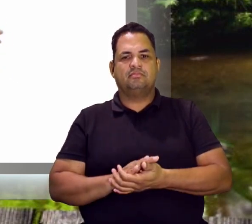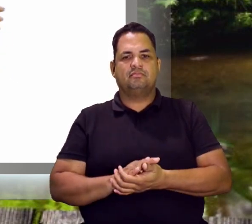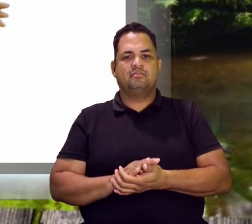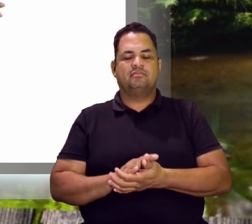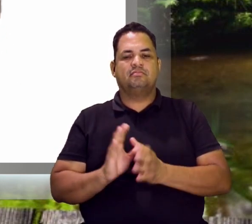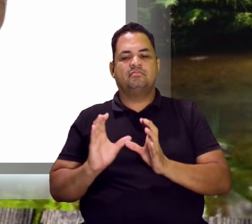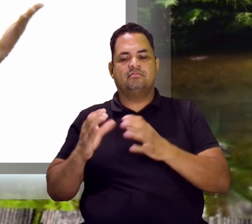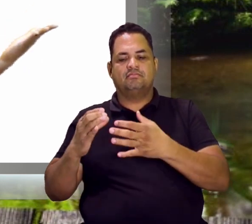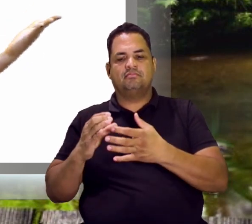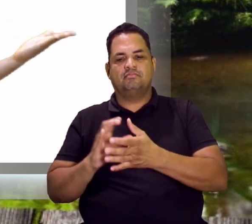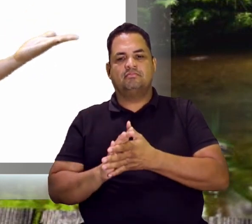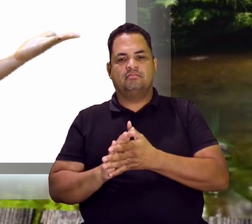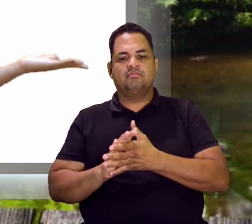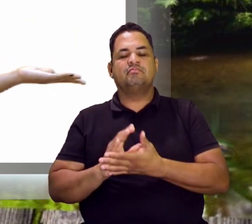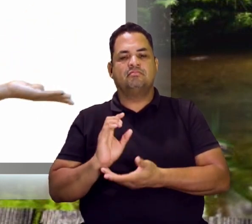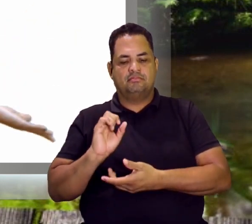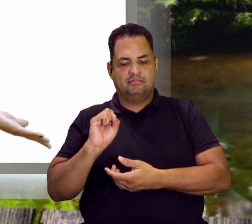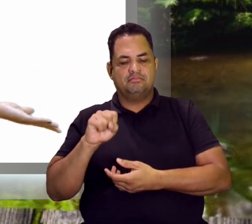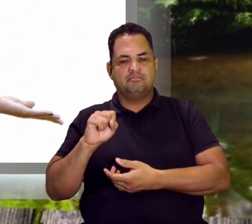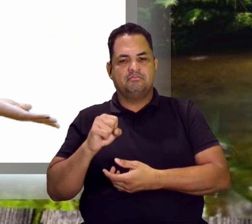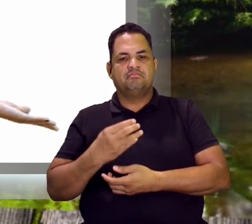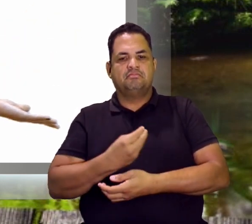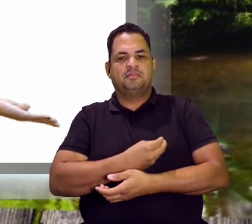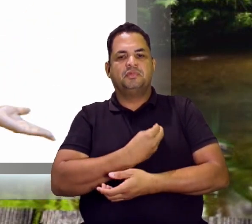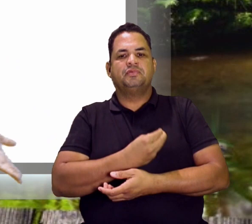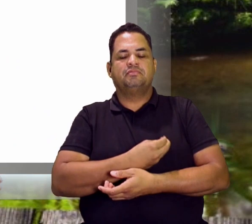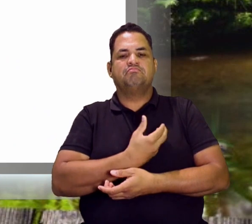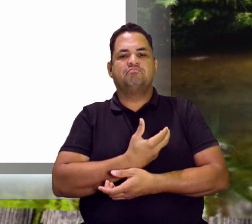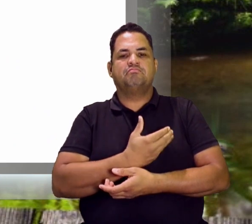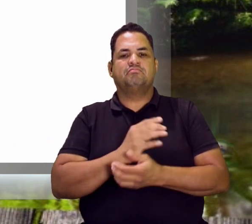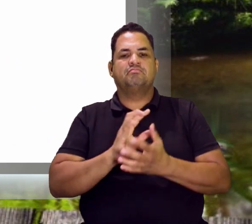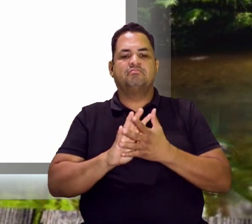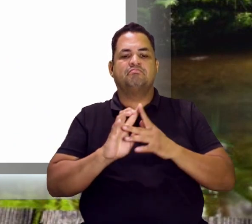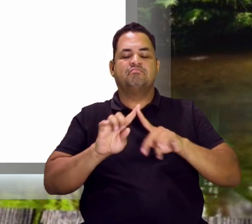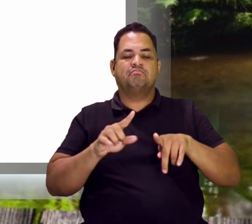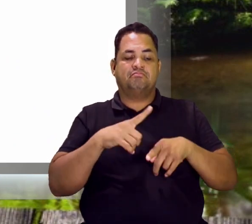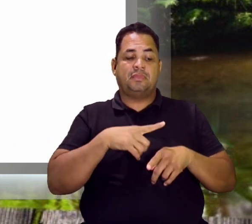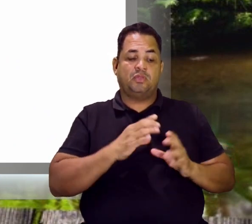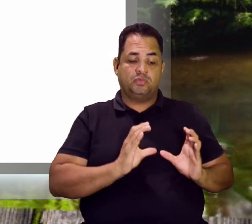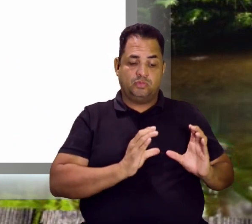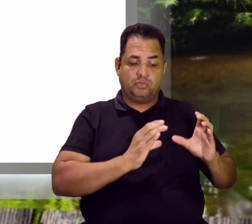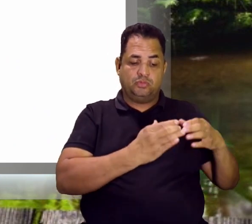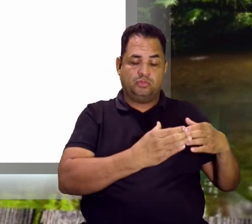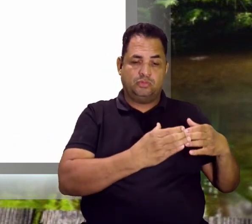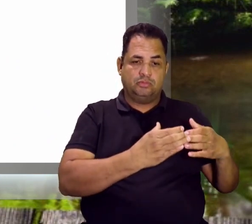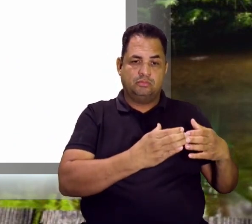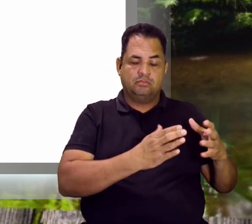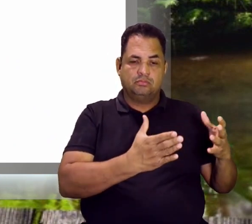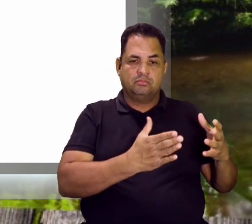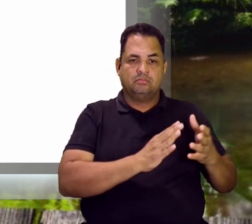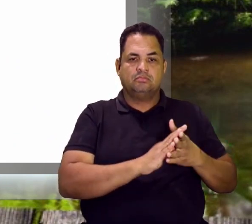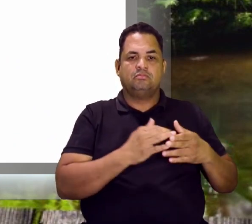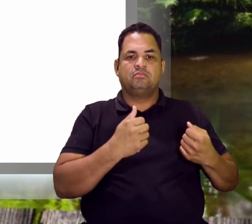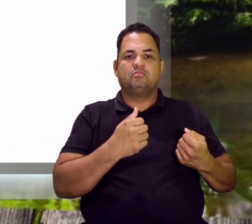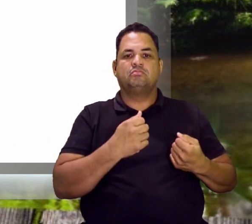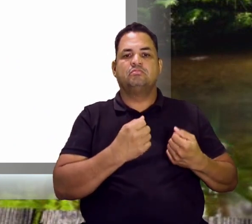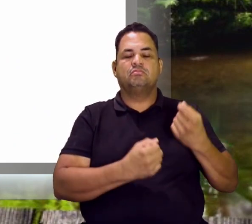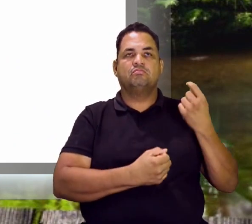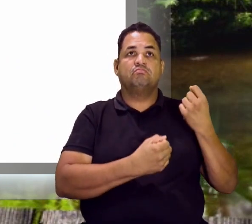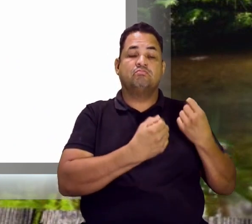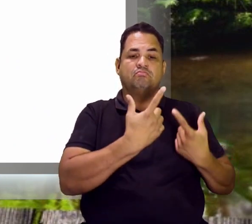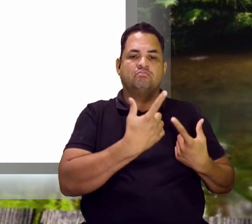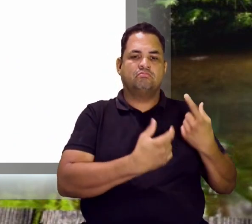diz que eles são, sim, considerados seres vivos. Mas uma grande maioria diz que, devido a